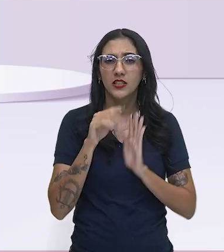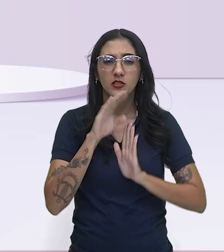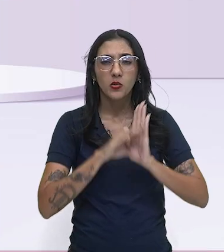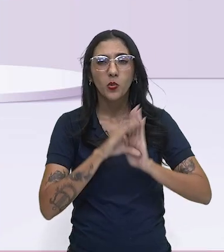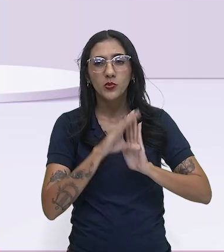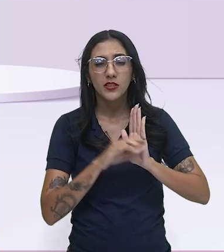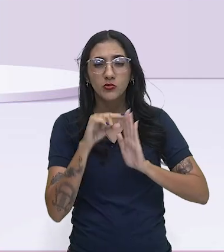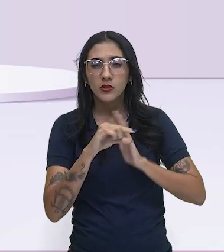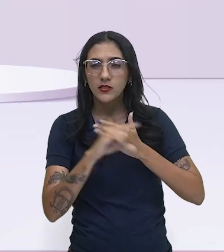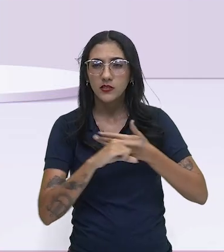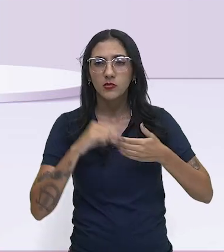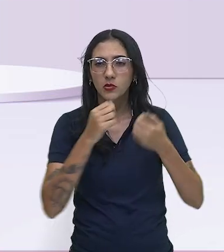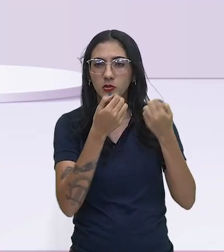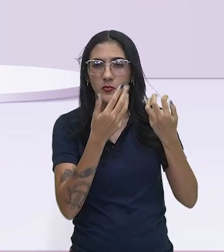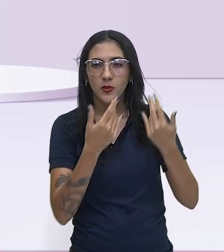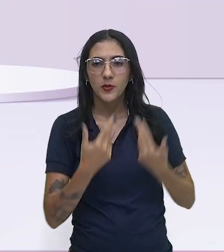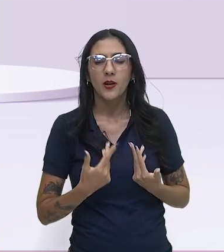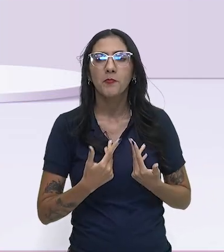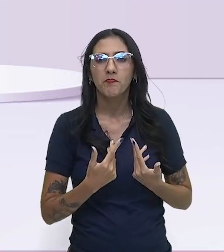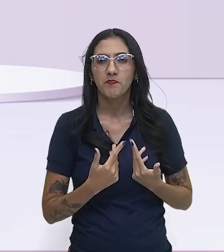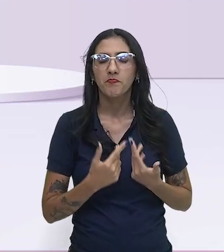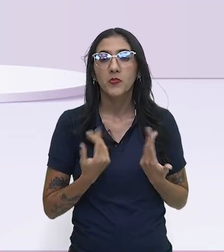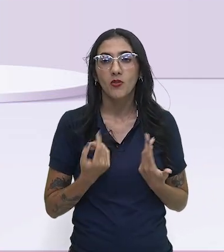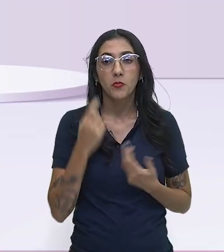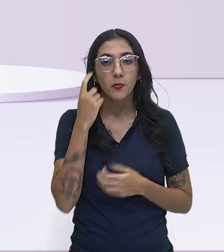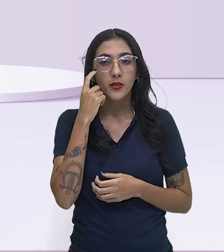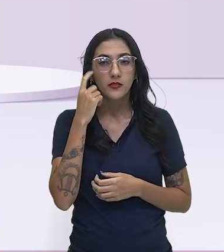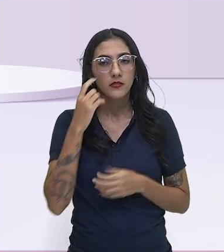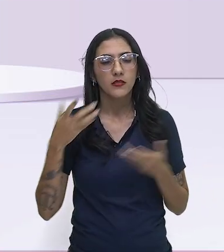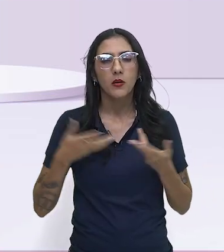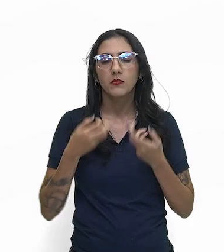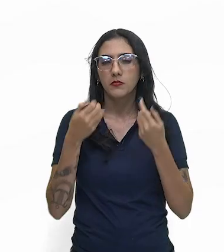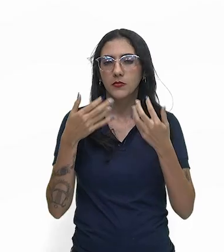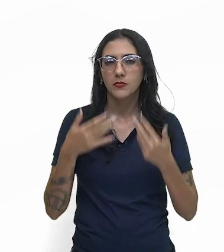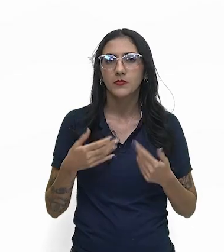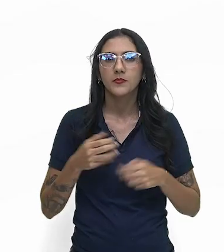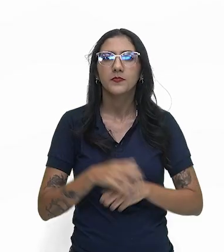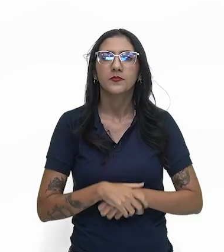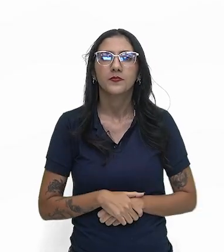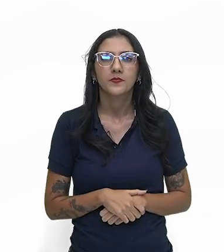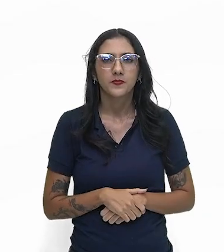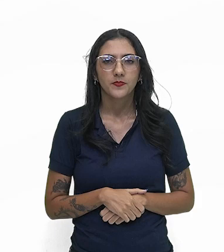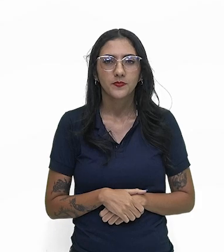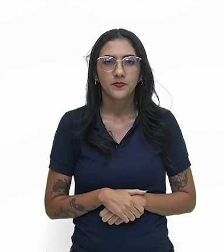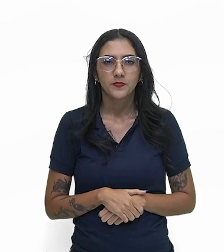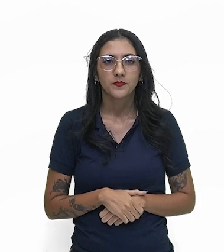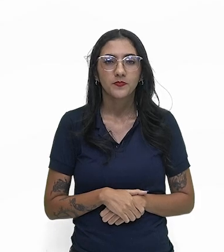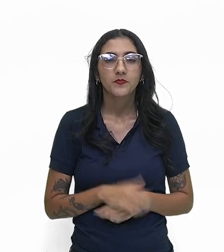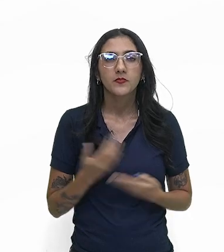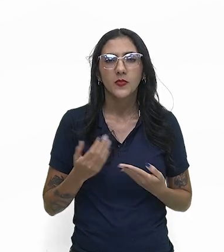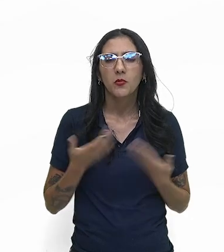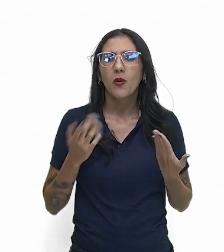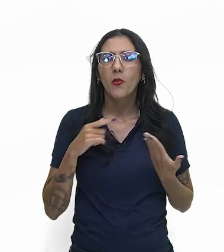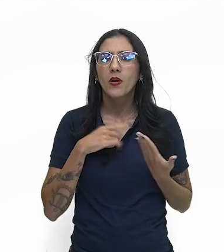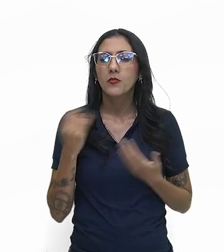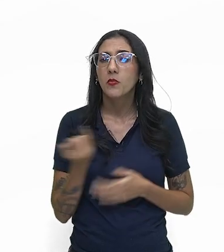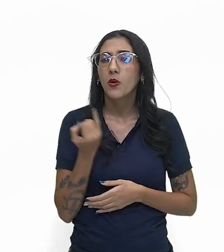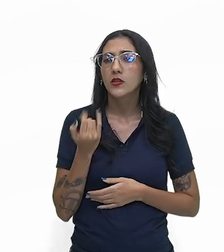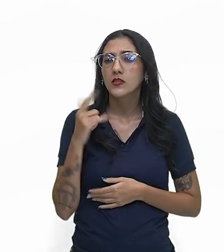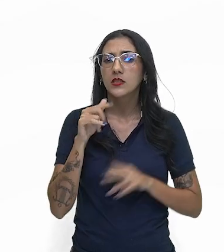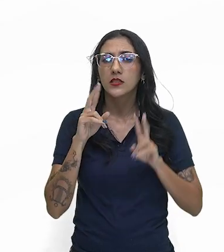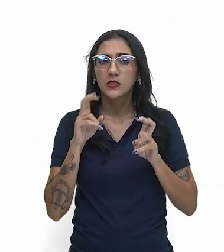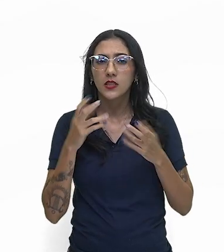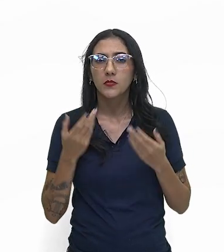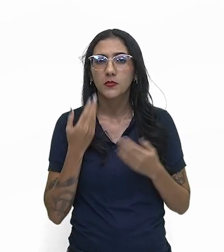vai trazer para nós aí? Vamos agora pensar sobre isso. Olha só, então a importância da falsibilidade